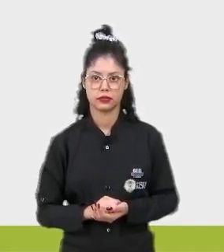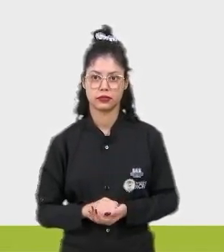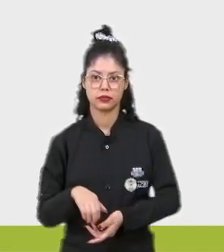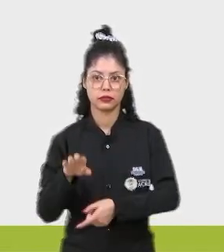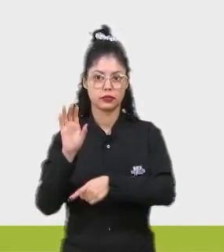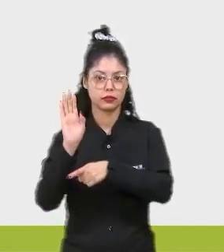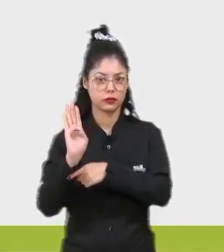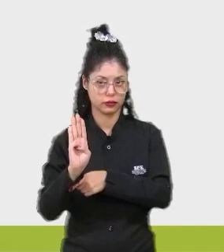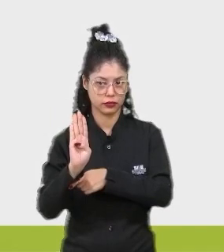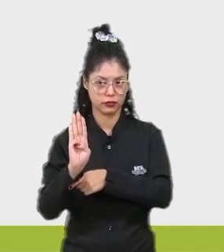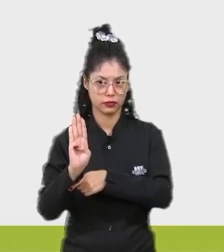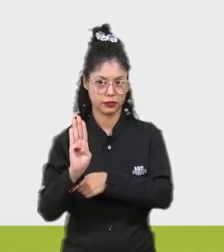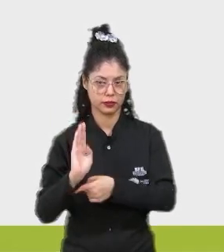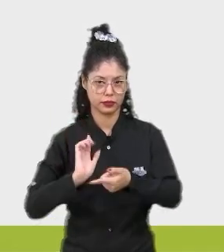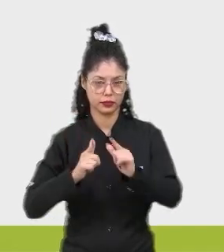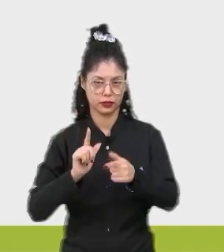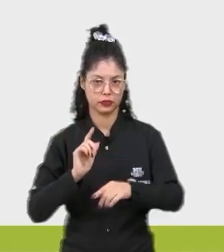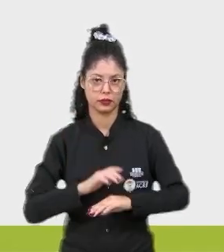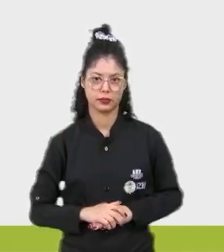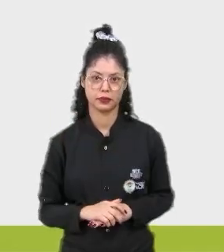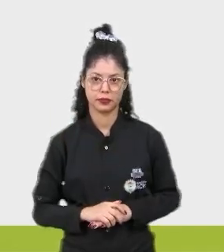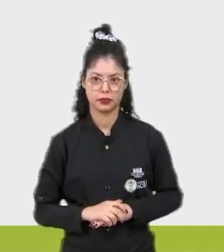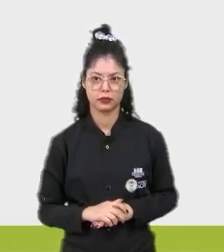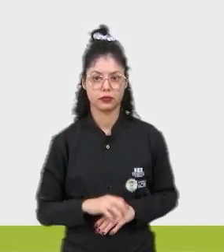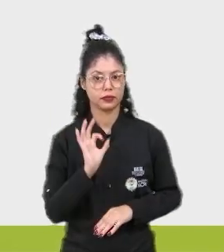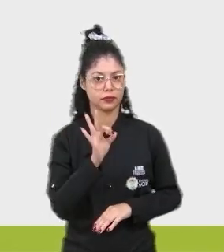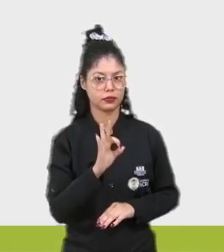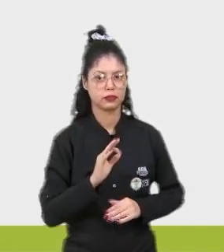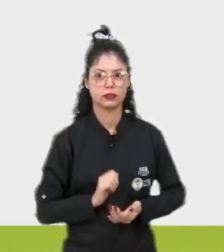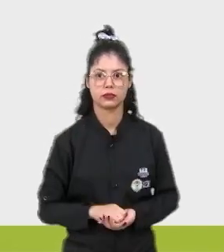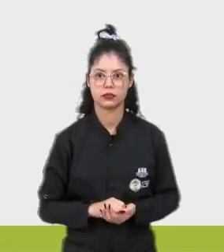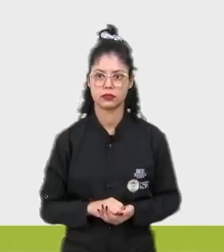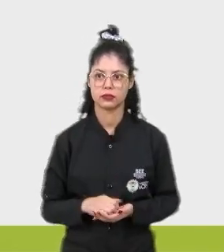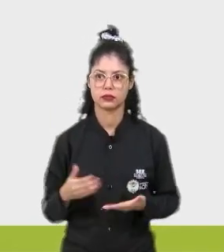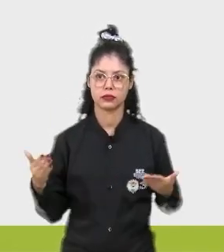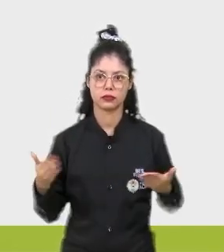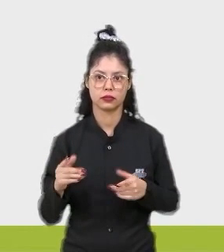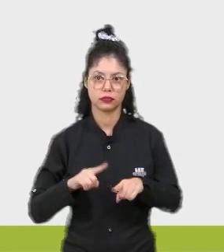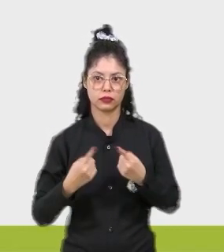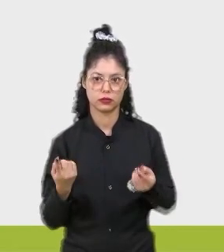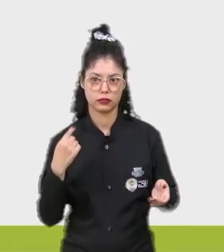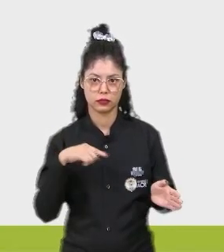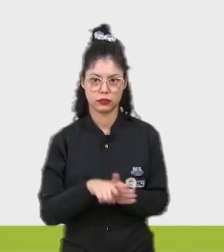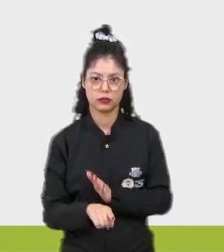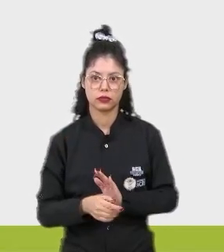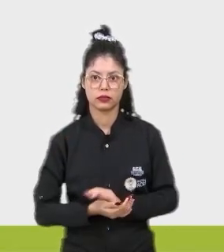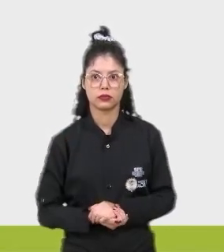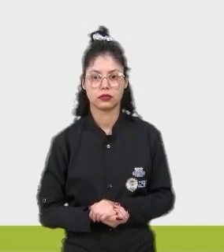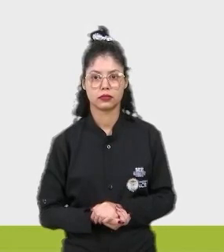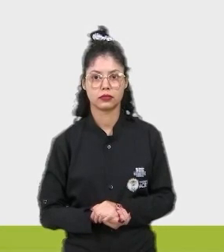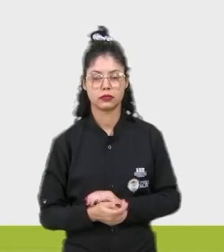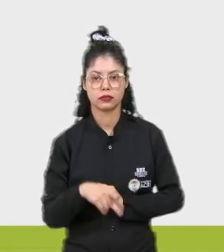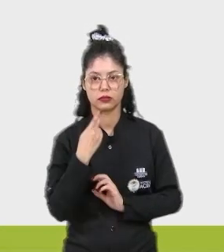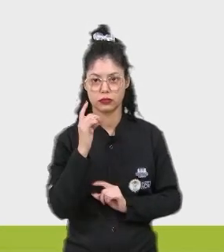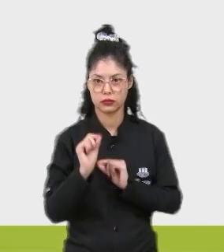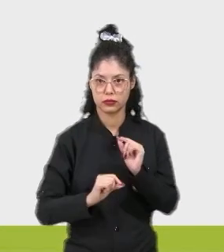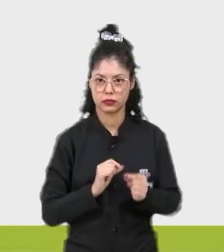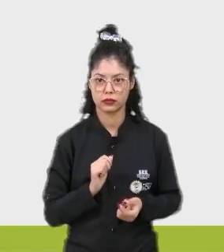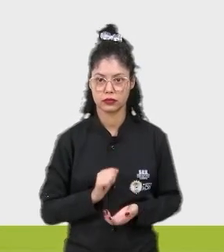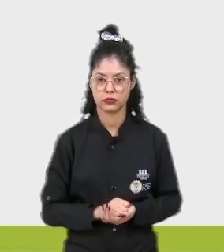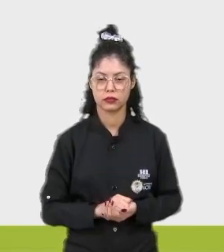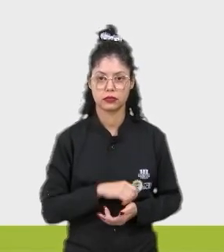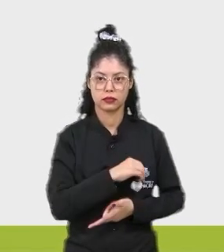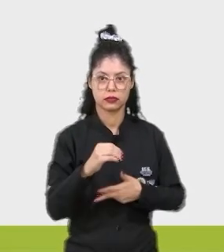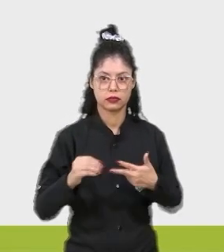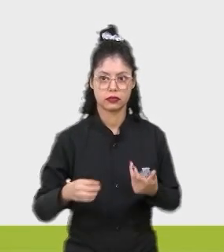refração. Gabarito letra B, certinho? Vamos agora para mais uma questão, né, que fala o quê? A do